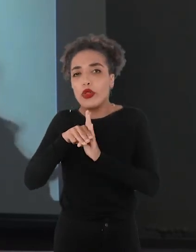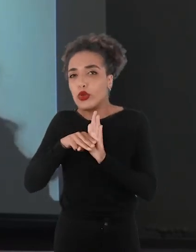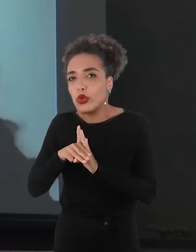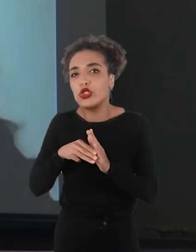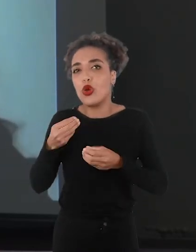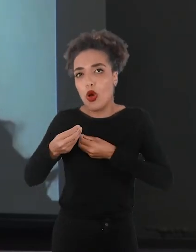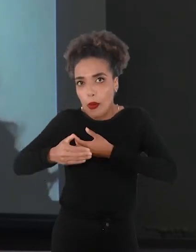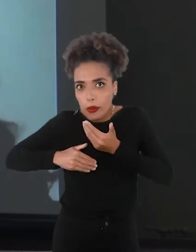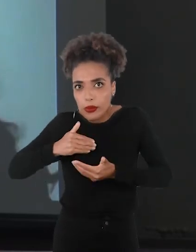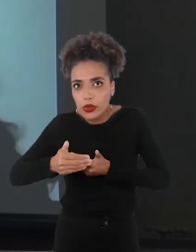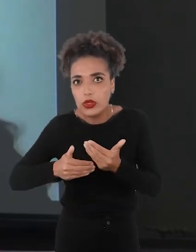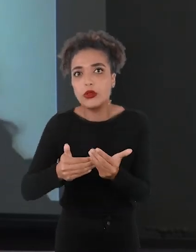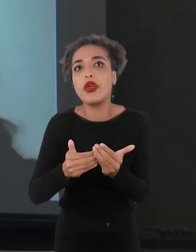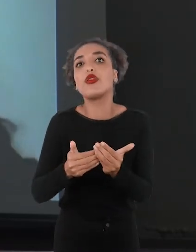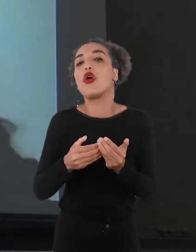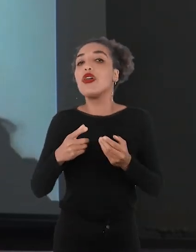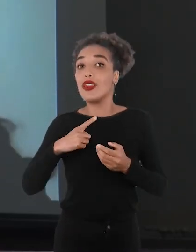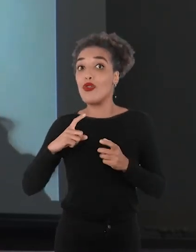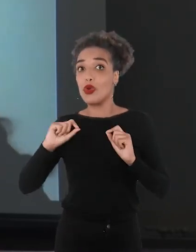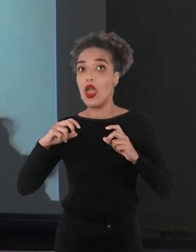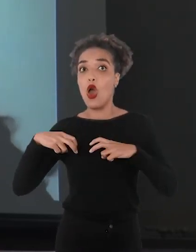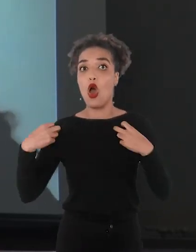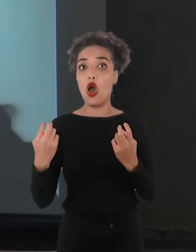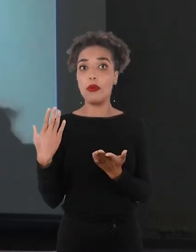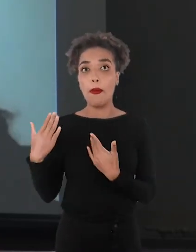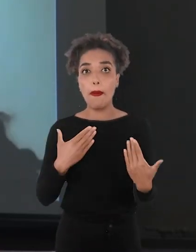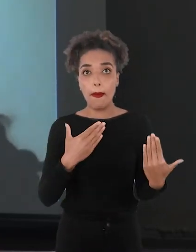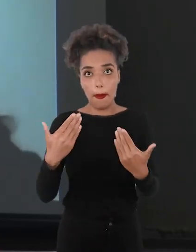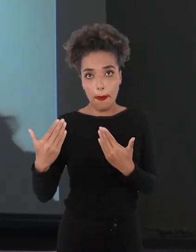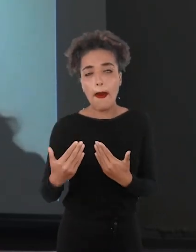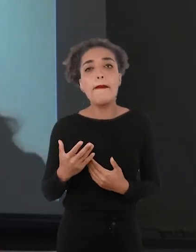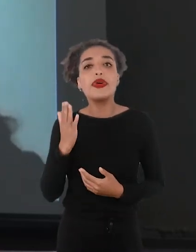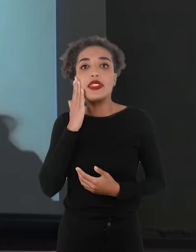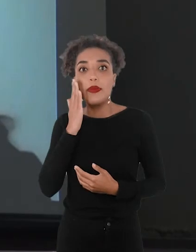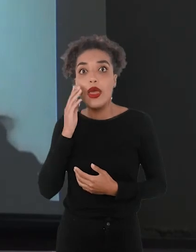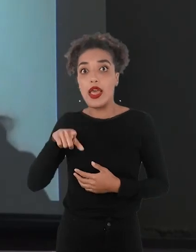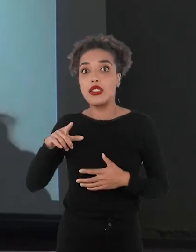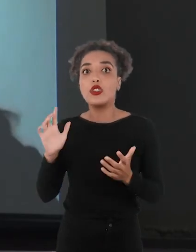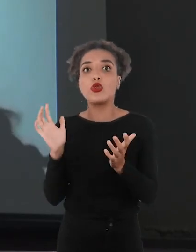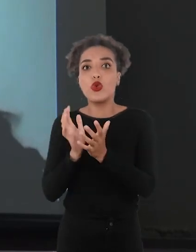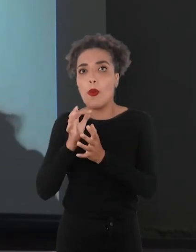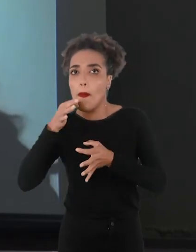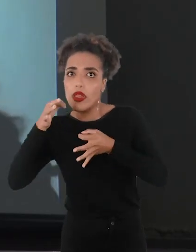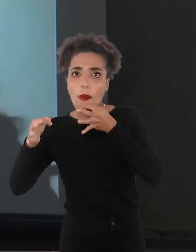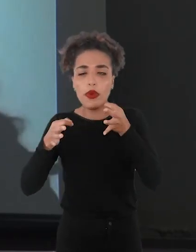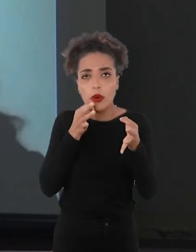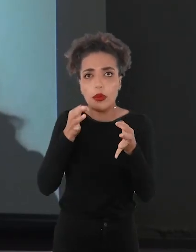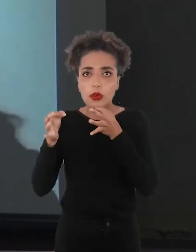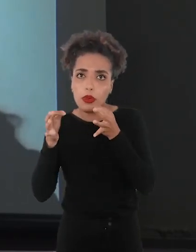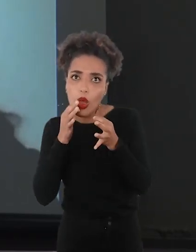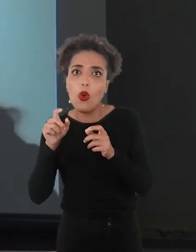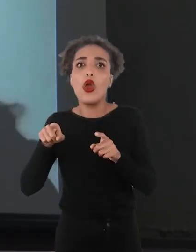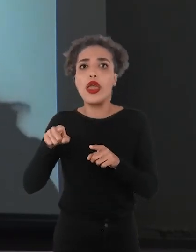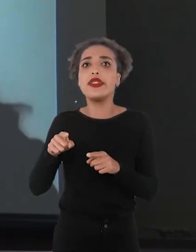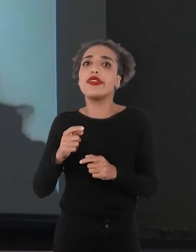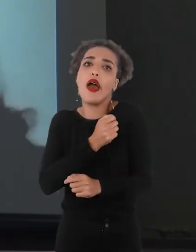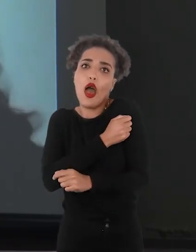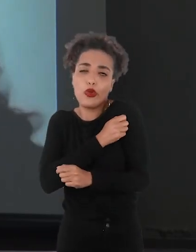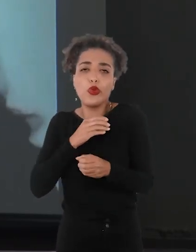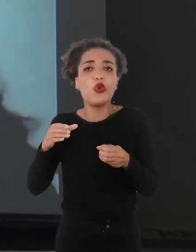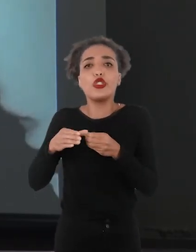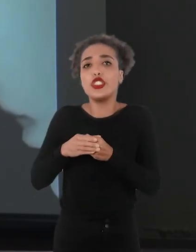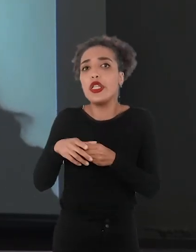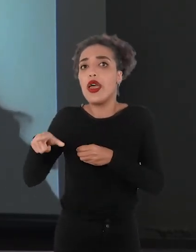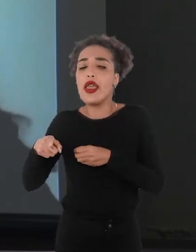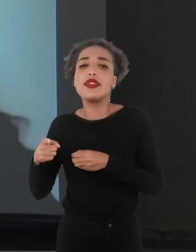procedimento metodológico foi da roda de conversa para ouvir o que é que esses coletivos e esses estudantes cotistas